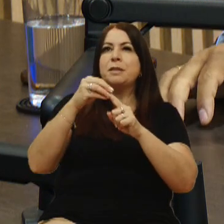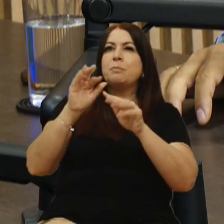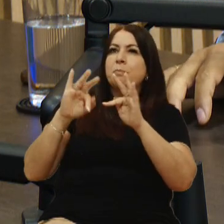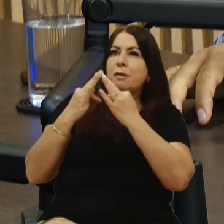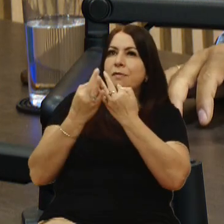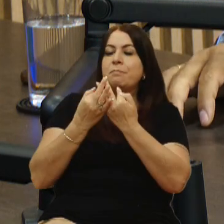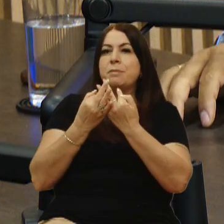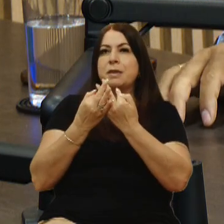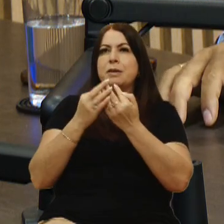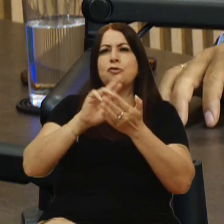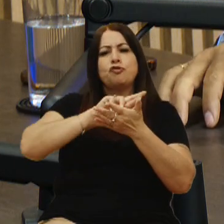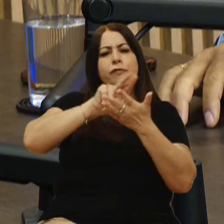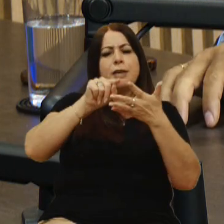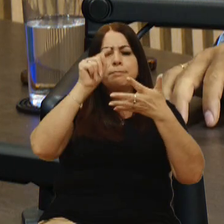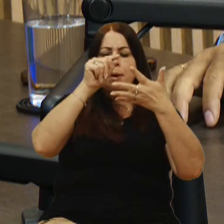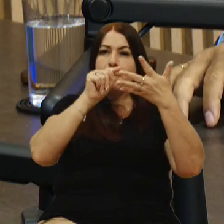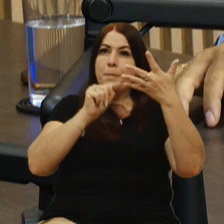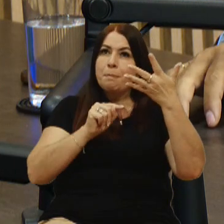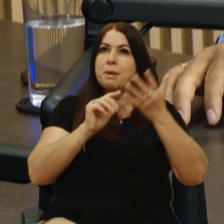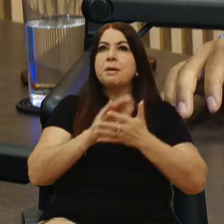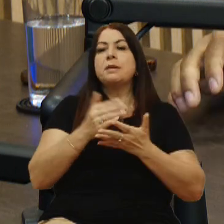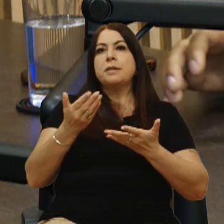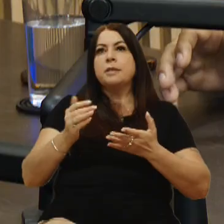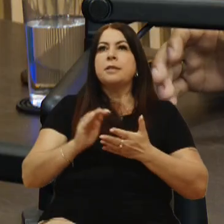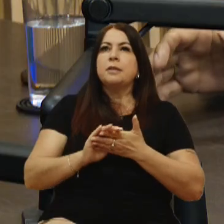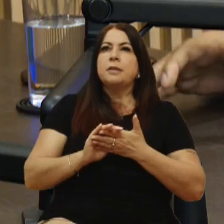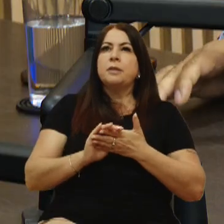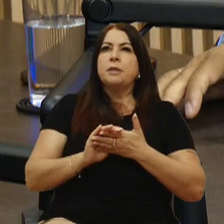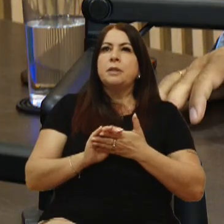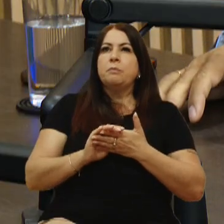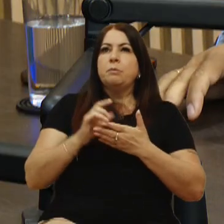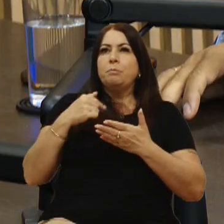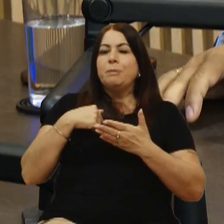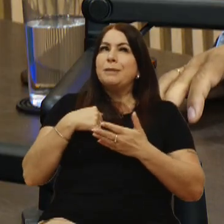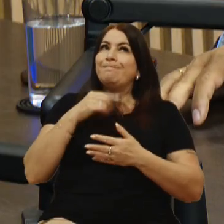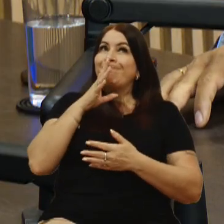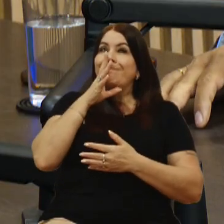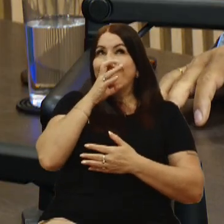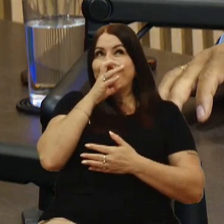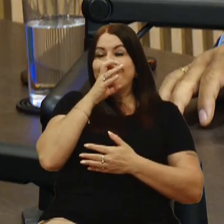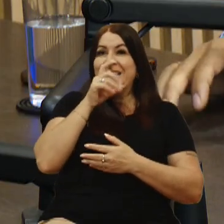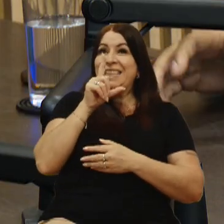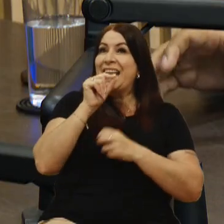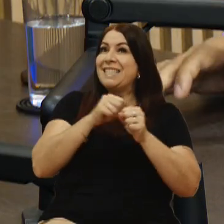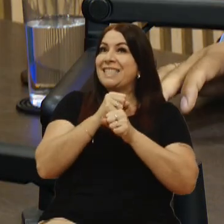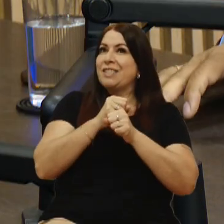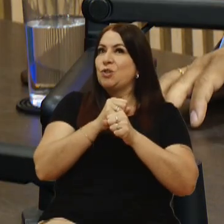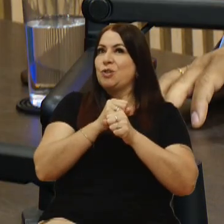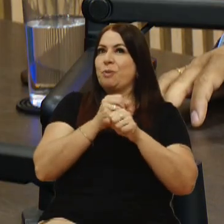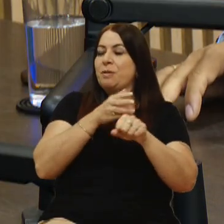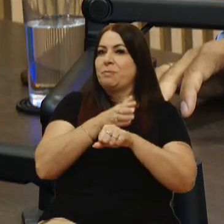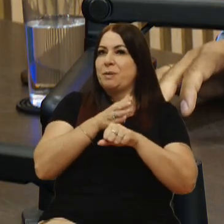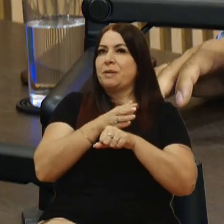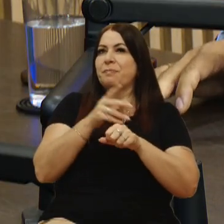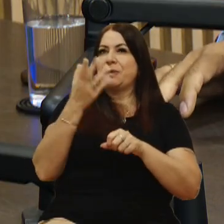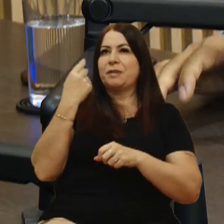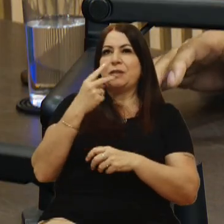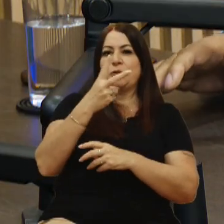enfim... São vários fatores, mas até que eu resisti por 10 anos para concorrer. Tinha concorrido